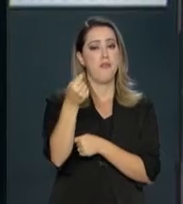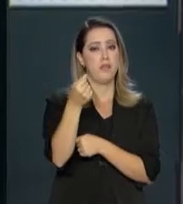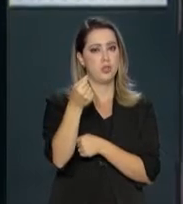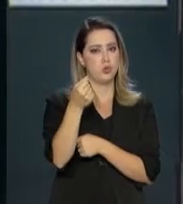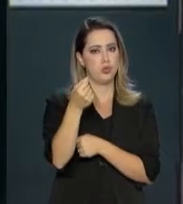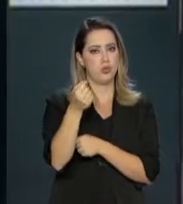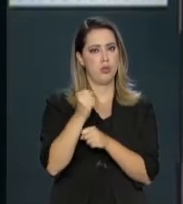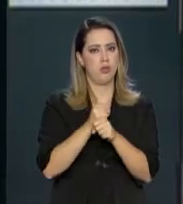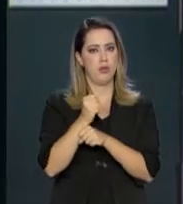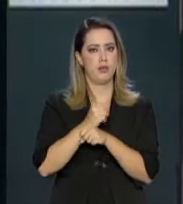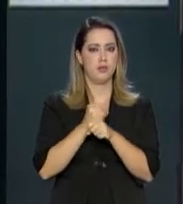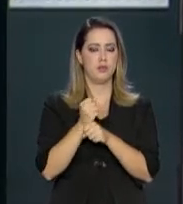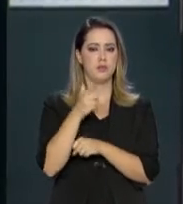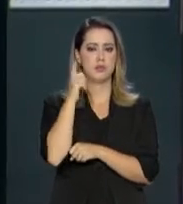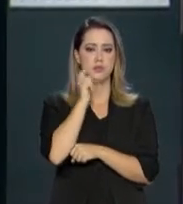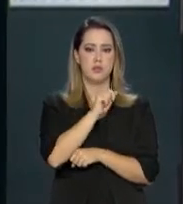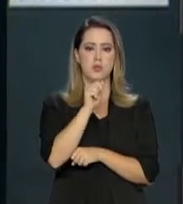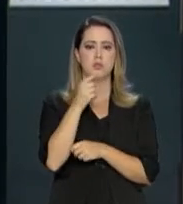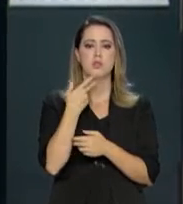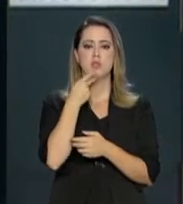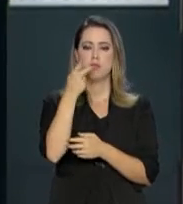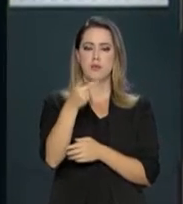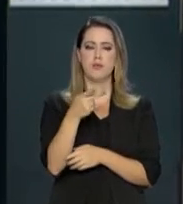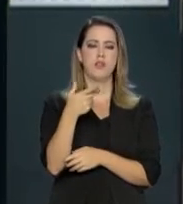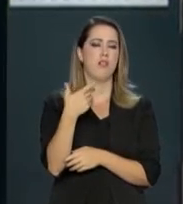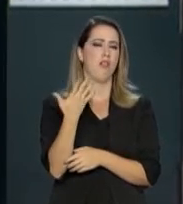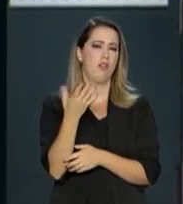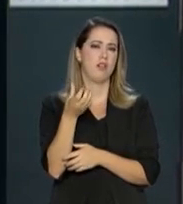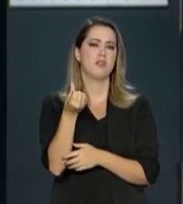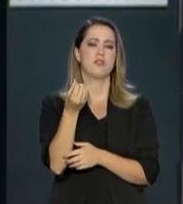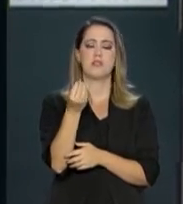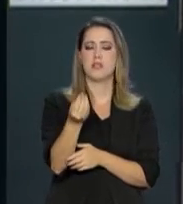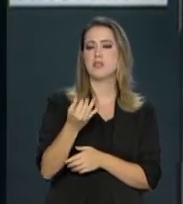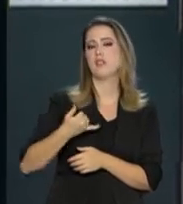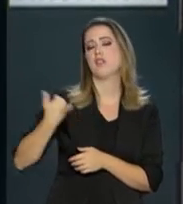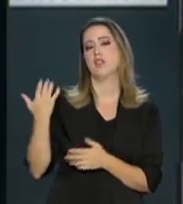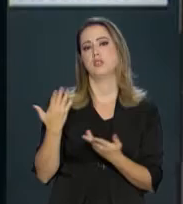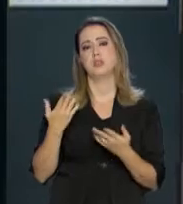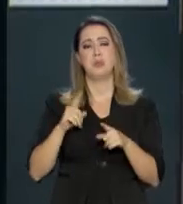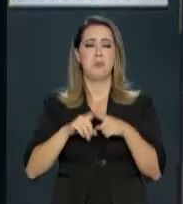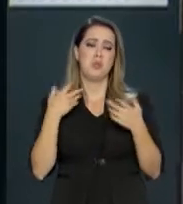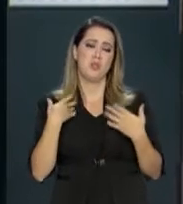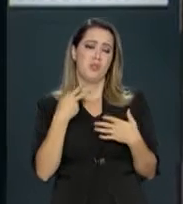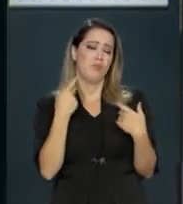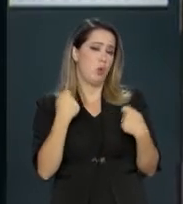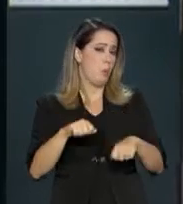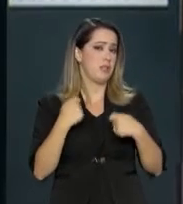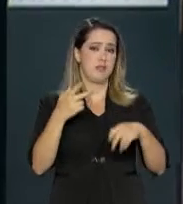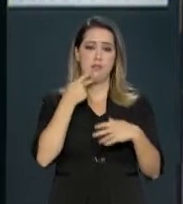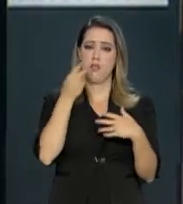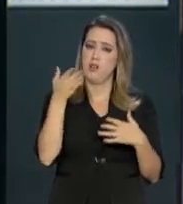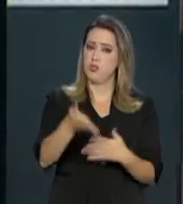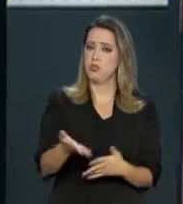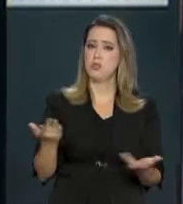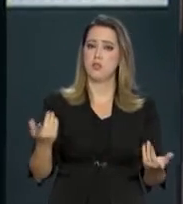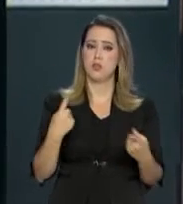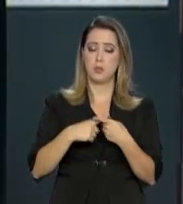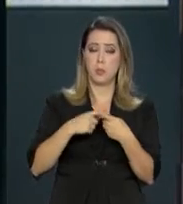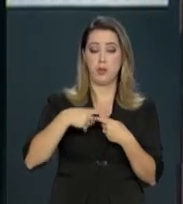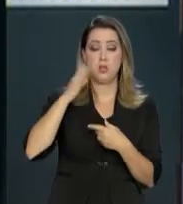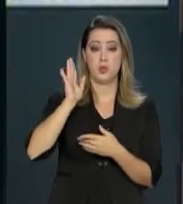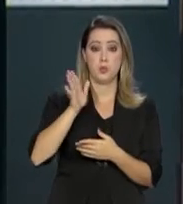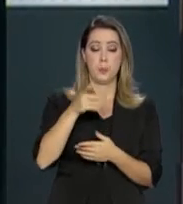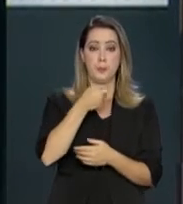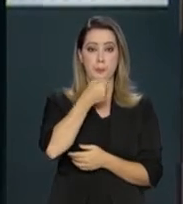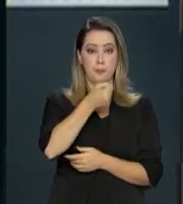Eu, pessoalmente, acho que não vale a pena tratar desses temas, em face dos discursos